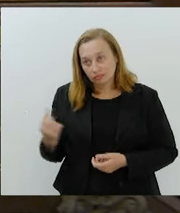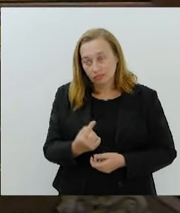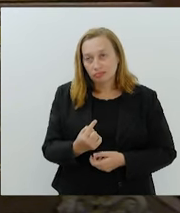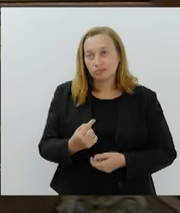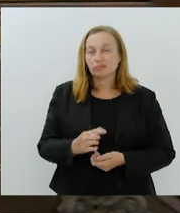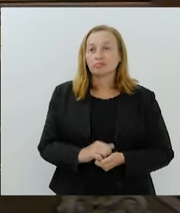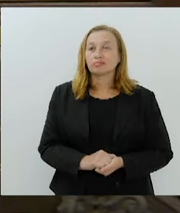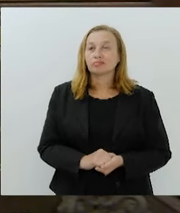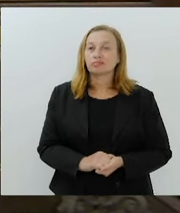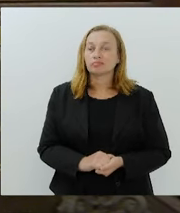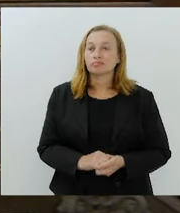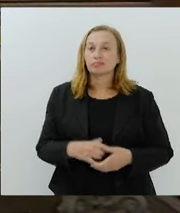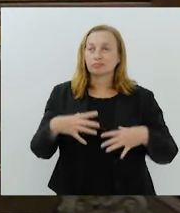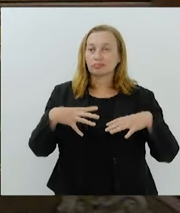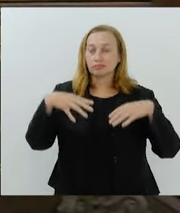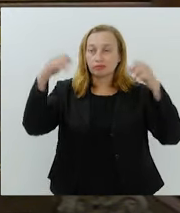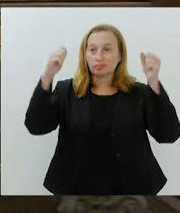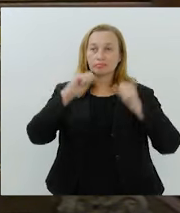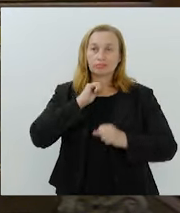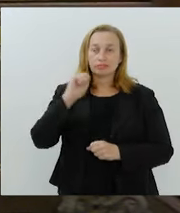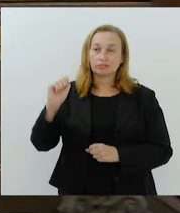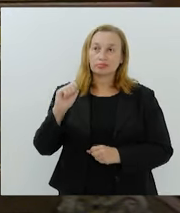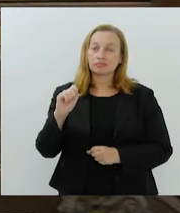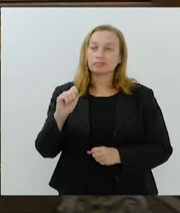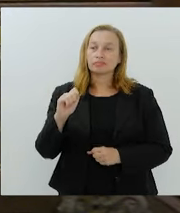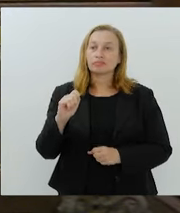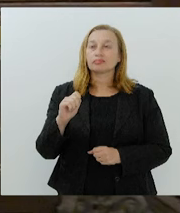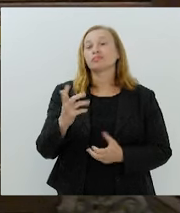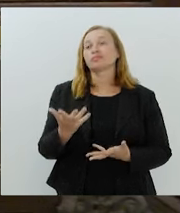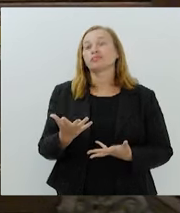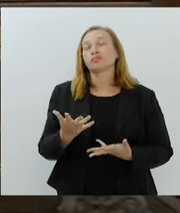no Palácio Tiradentes para essa homenagem.